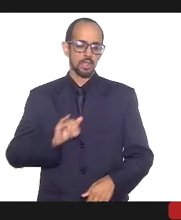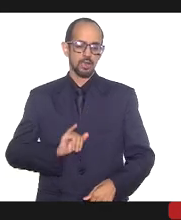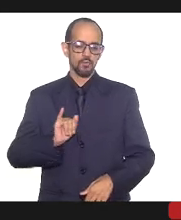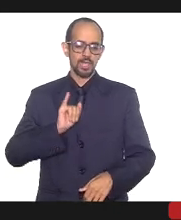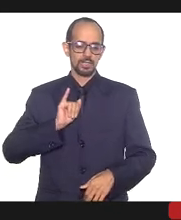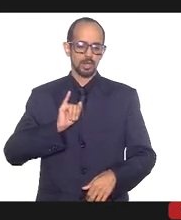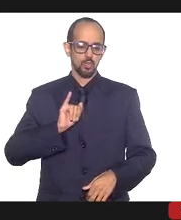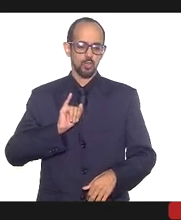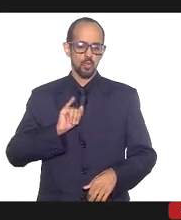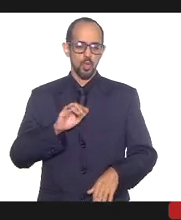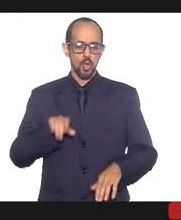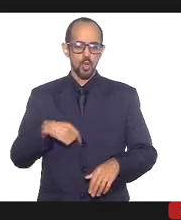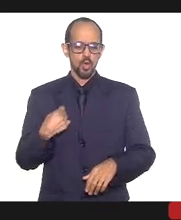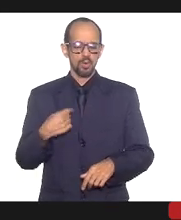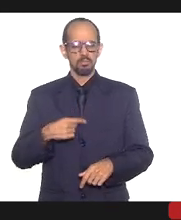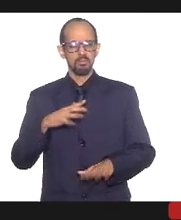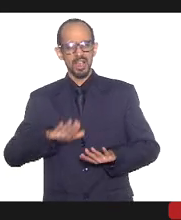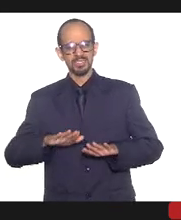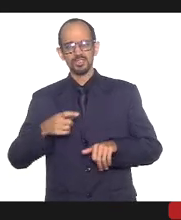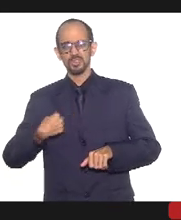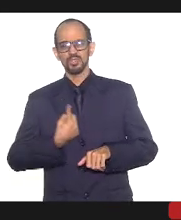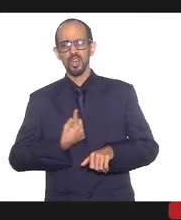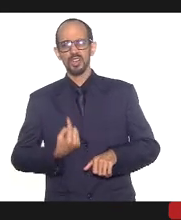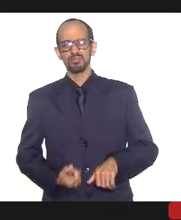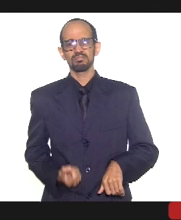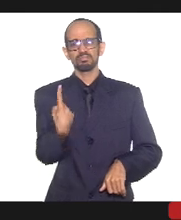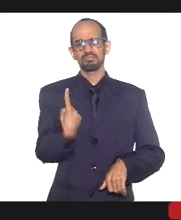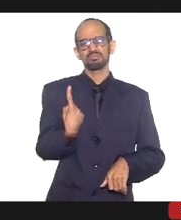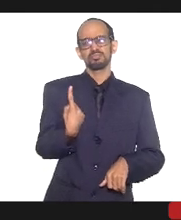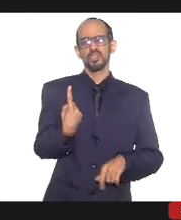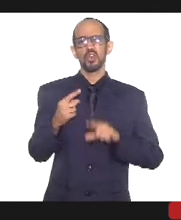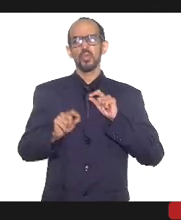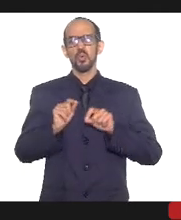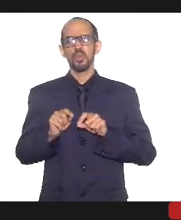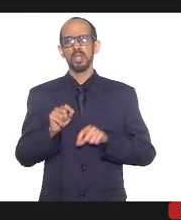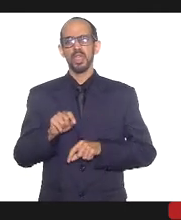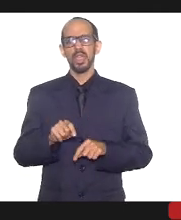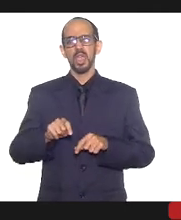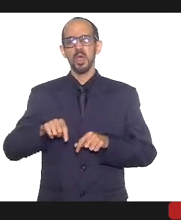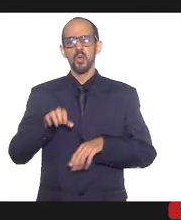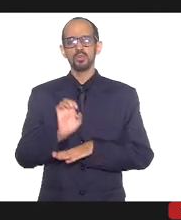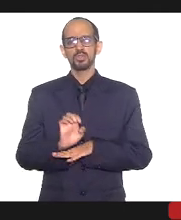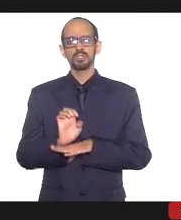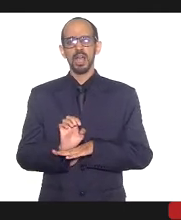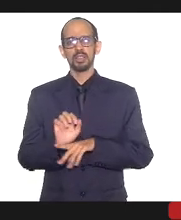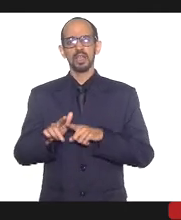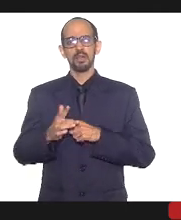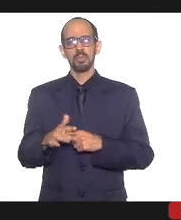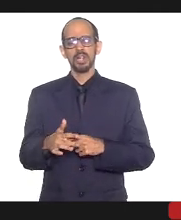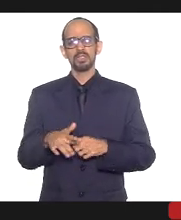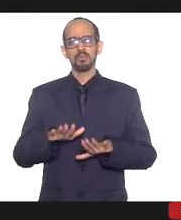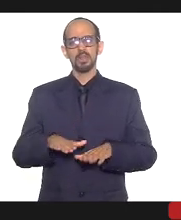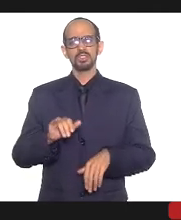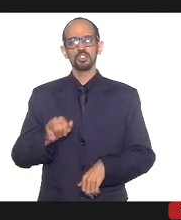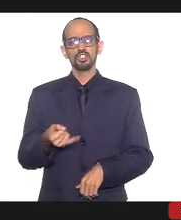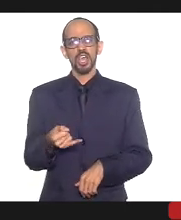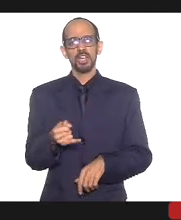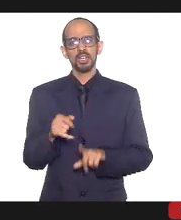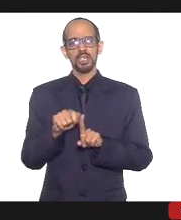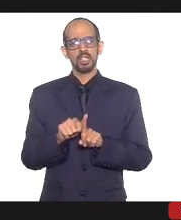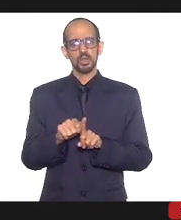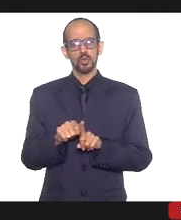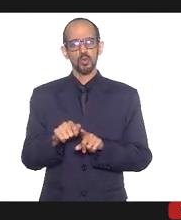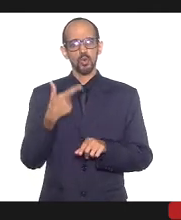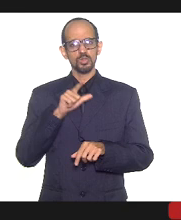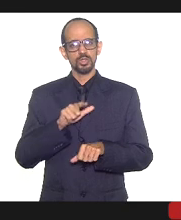também, causa-nos muita estranheza, o Estado está sob regime de recuperação fiscal, e em janeiro desse ano majorar o salário do